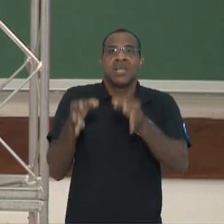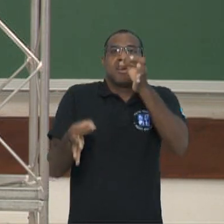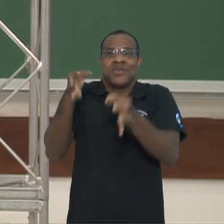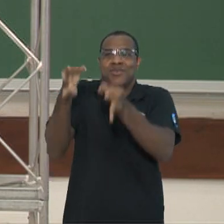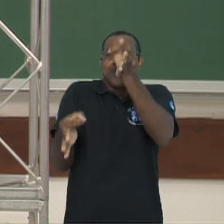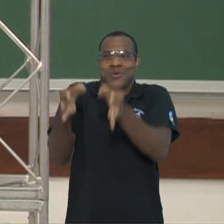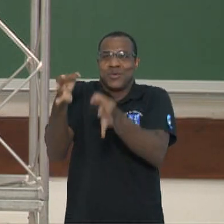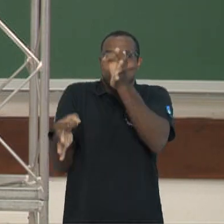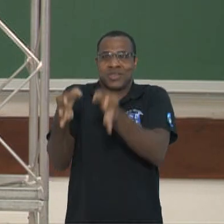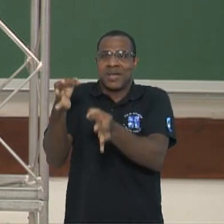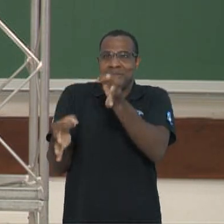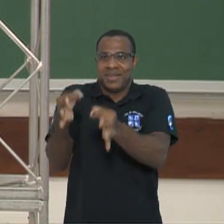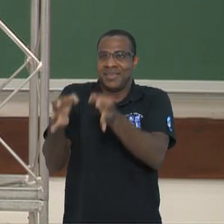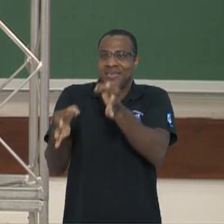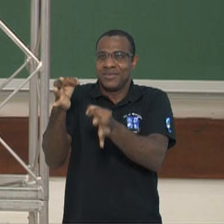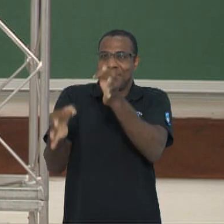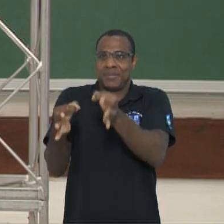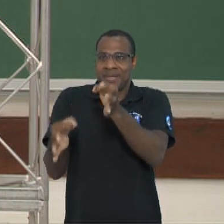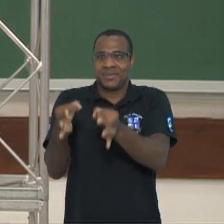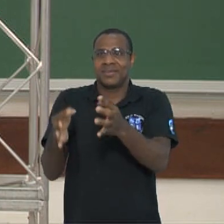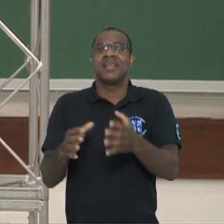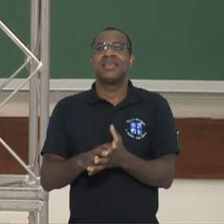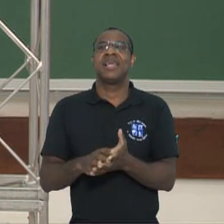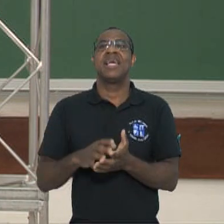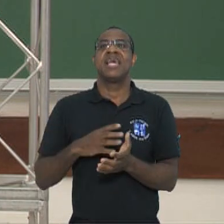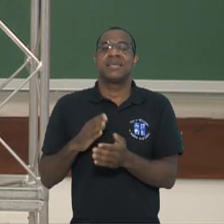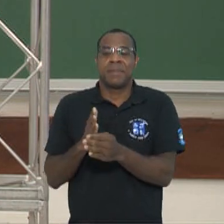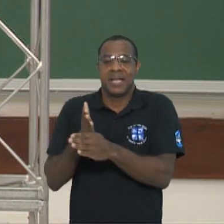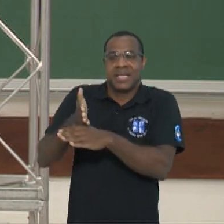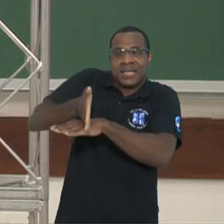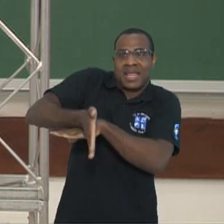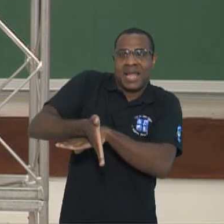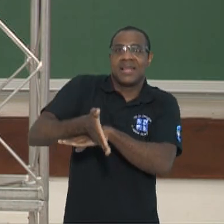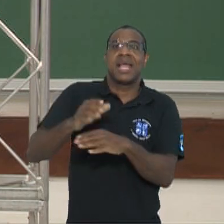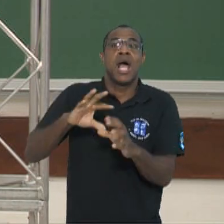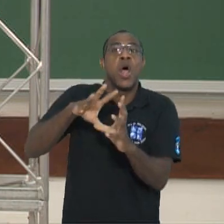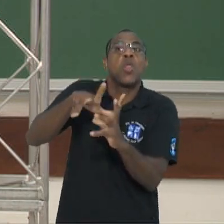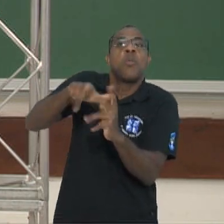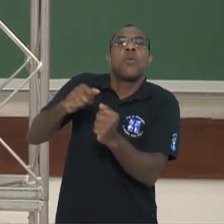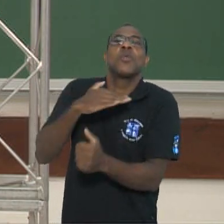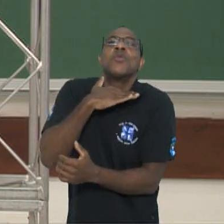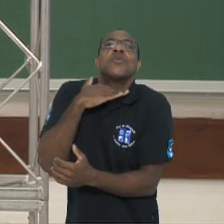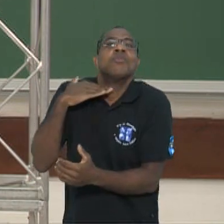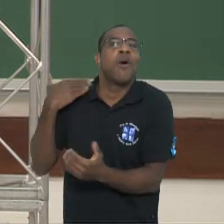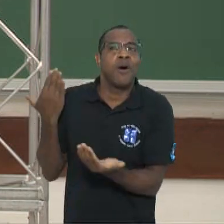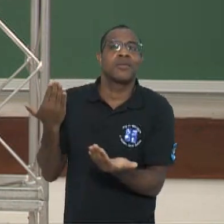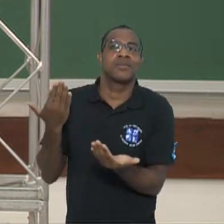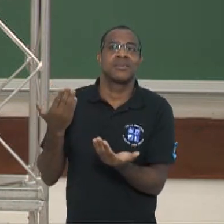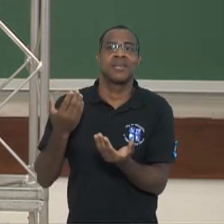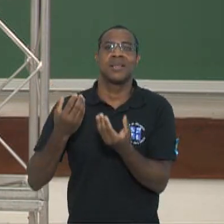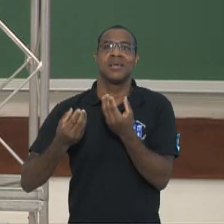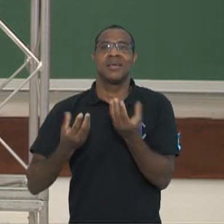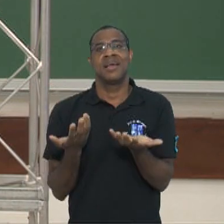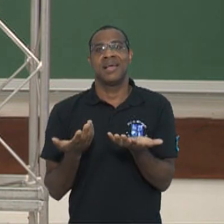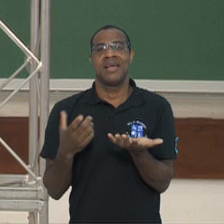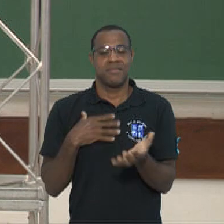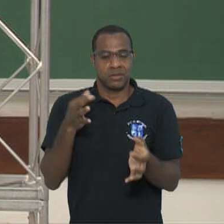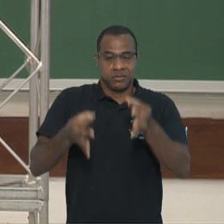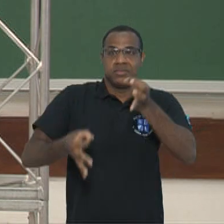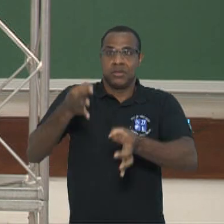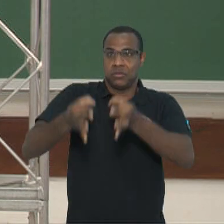morto, que ele entrava no mundo dos mortos, que ele tinha sido aprovado, né? Ou julgado que ele poderia entrar no mundo dos mortos, que era uma boa